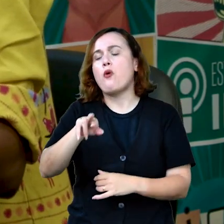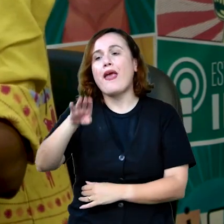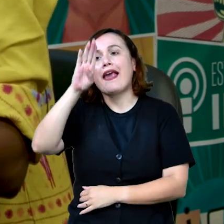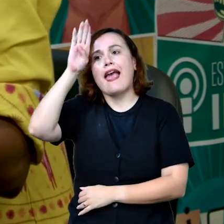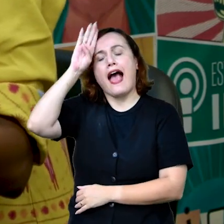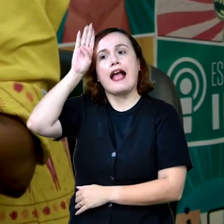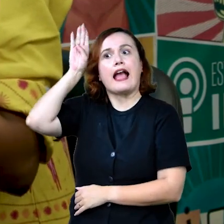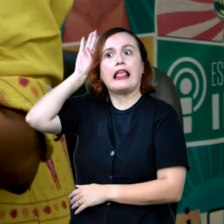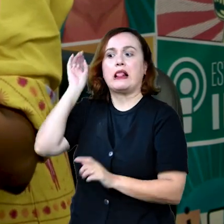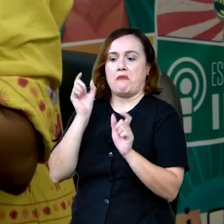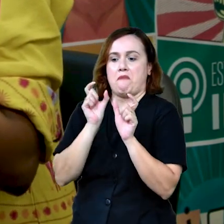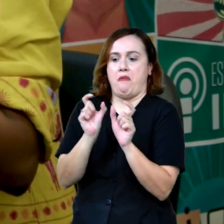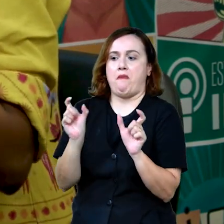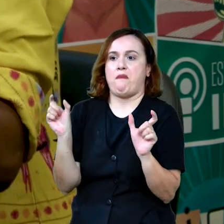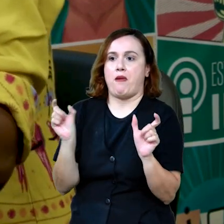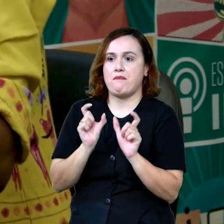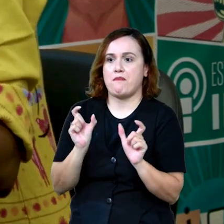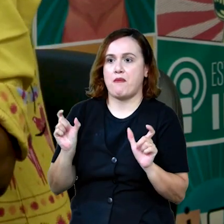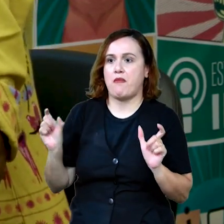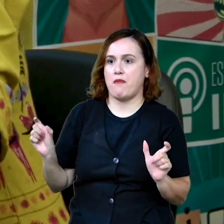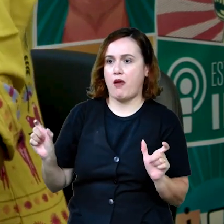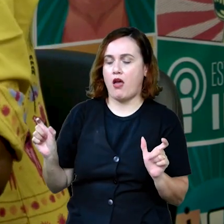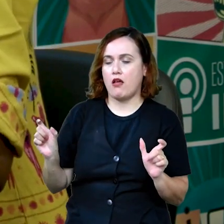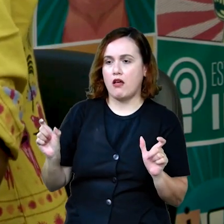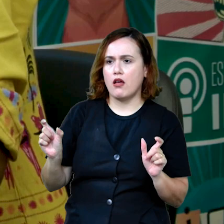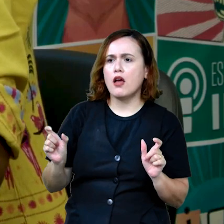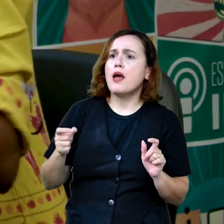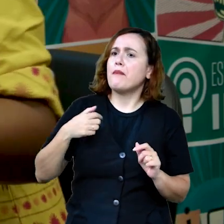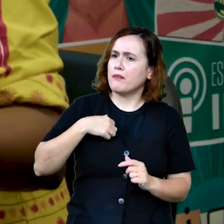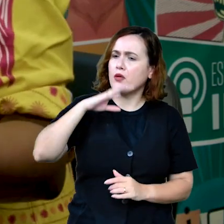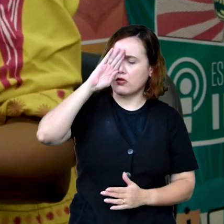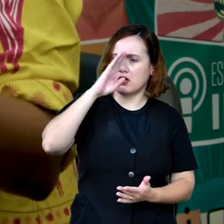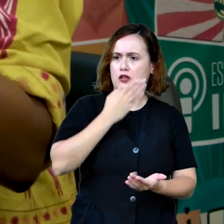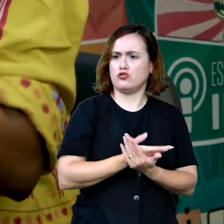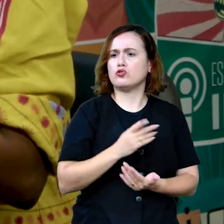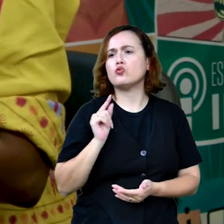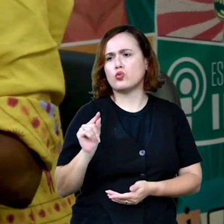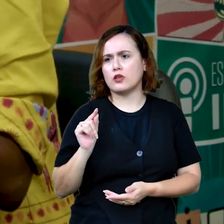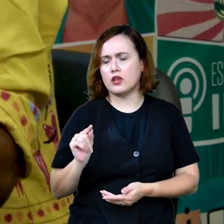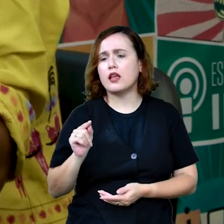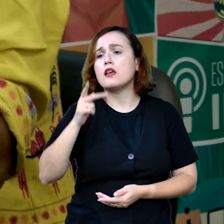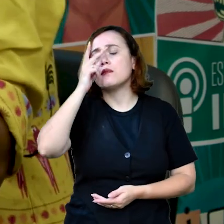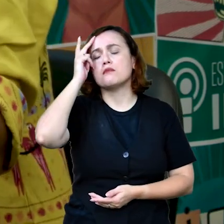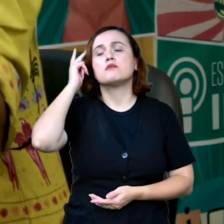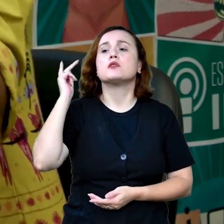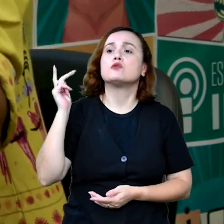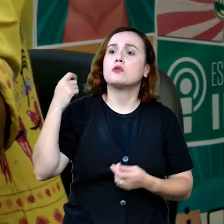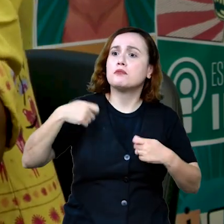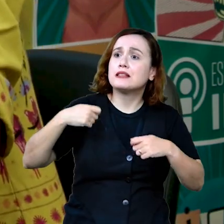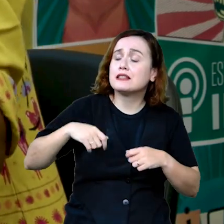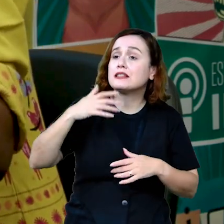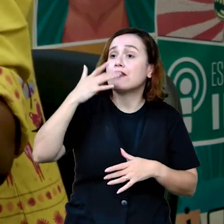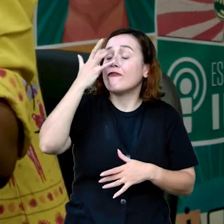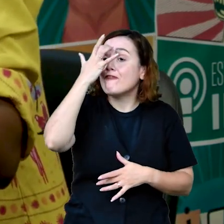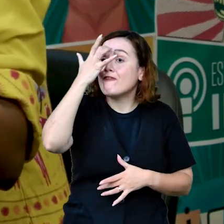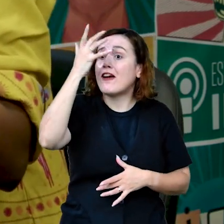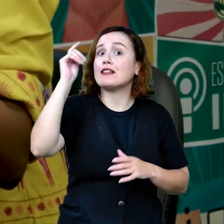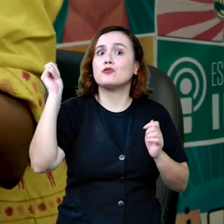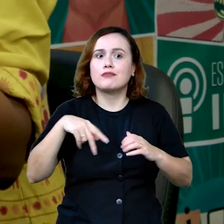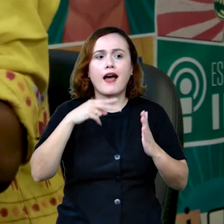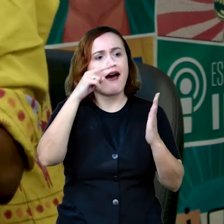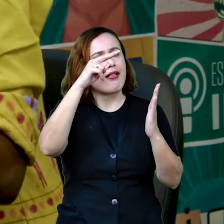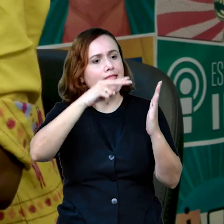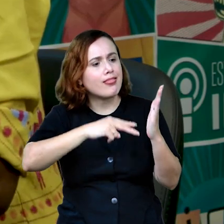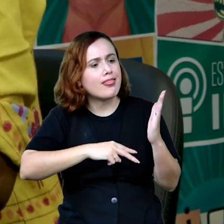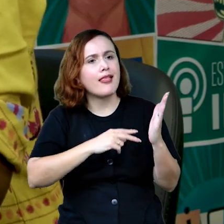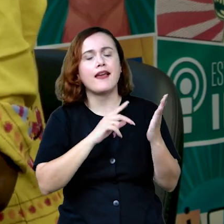mundo acadêmico é mais uma obrigação da minha parte, escrever mais fácil para convidar outras pessoas. Eu não estou falando que todo mundo tem que fazer mestrado e doutorado,